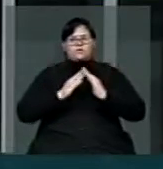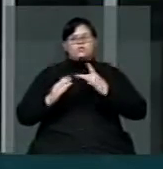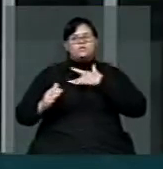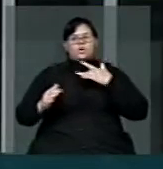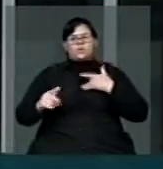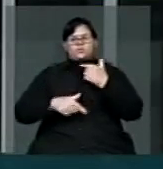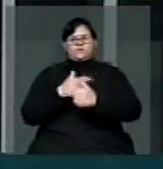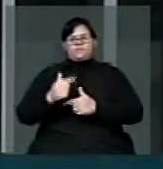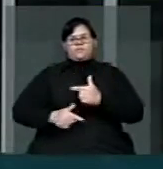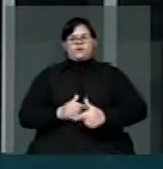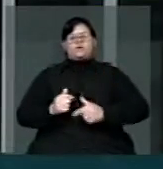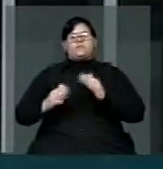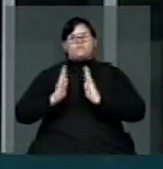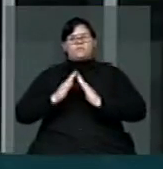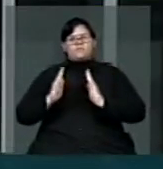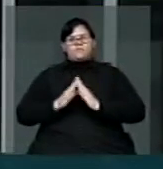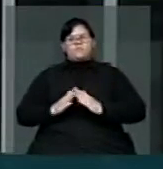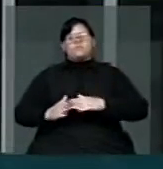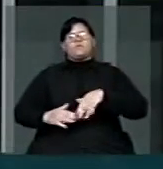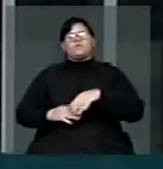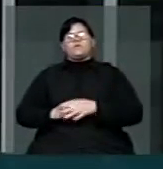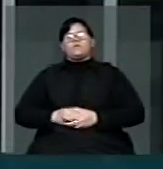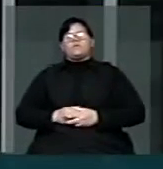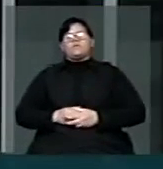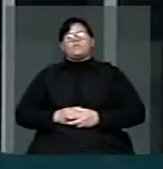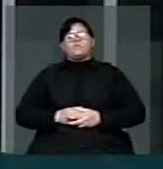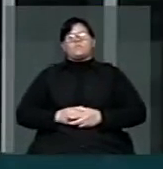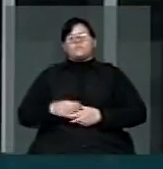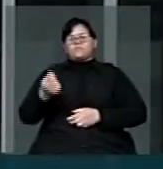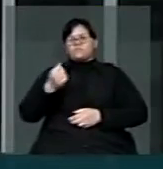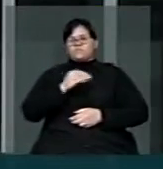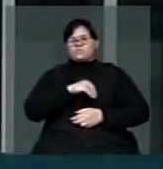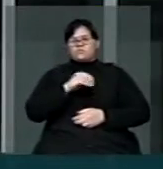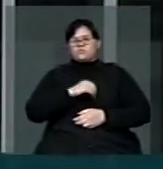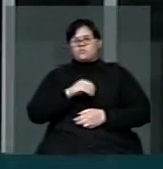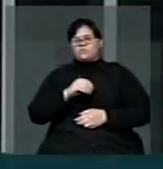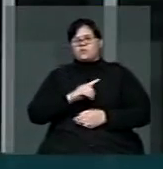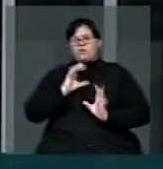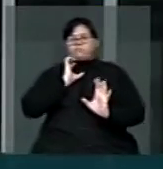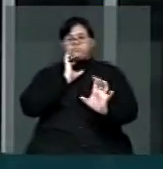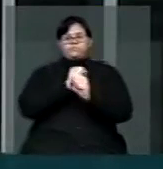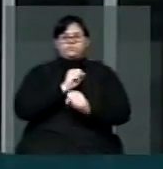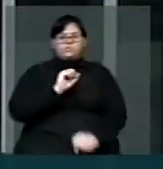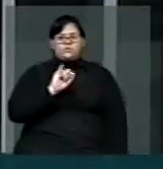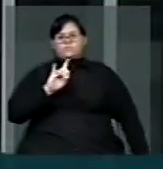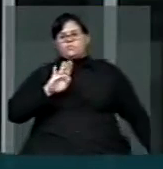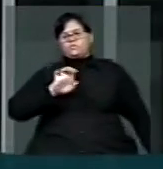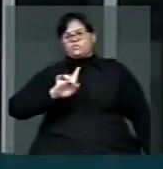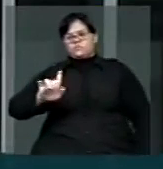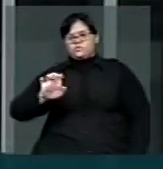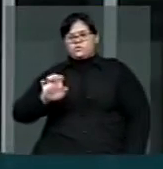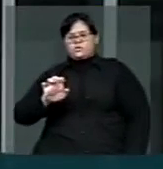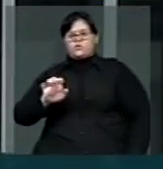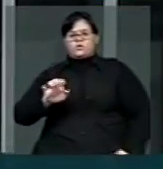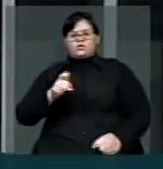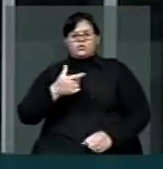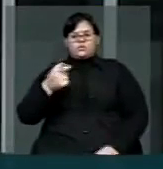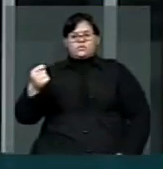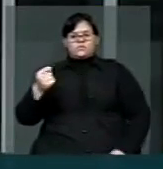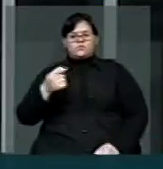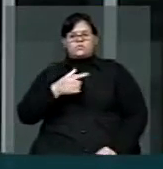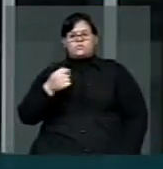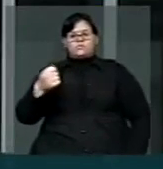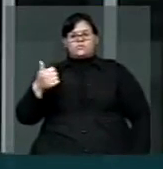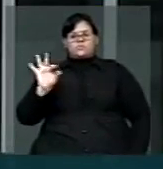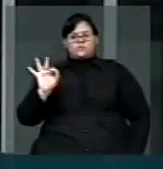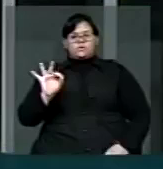saúde, trabalho, renda e vulnerabilidade, dos censos do IBGE de 91, 2000 e 2010. O estudo é dividido em